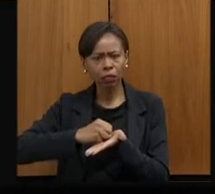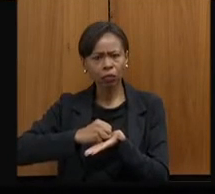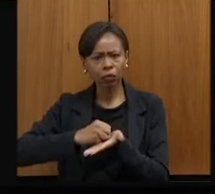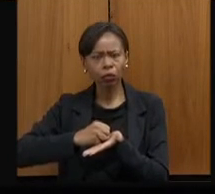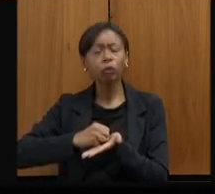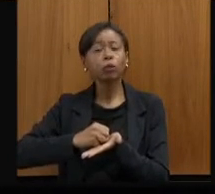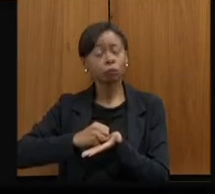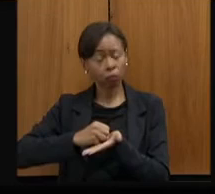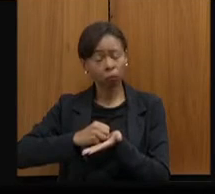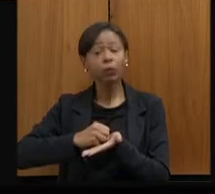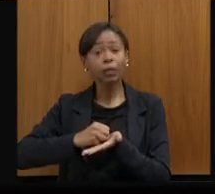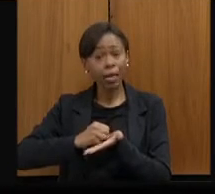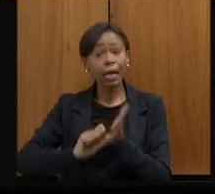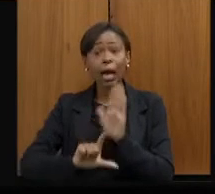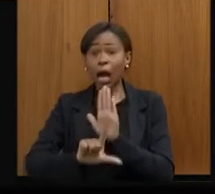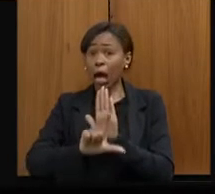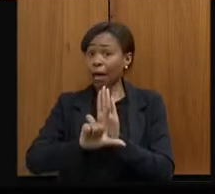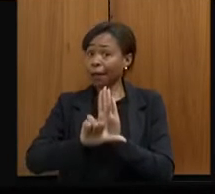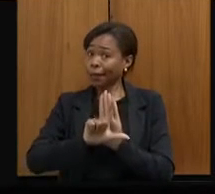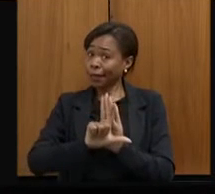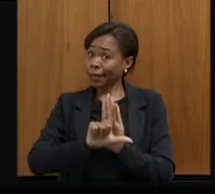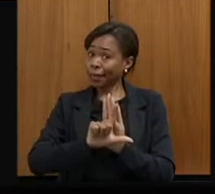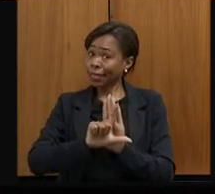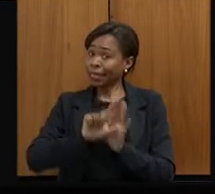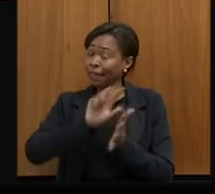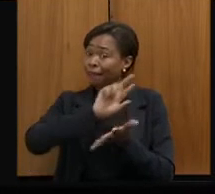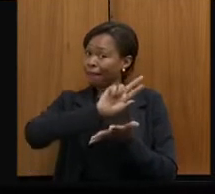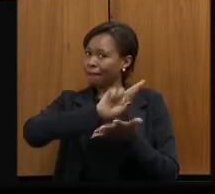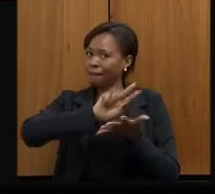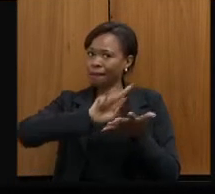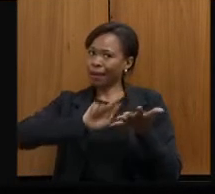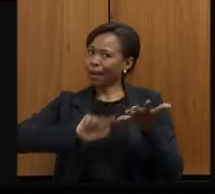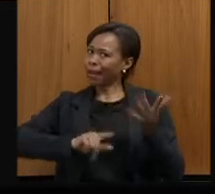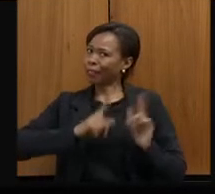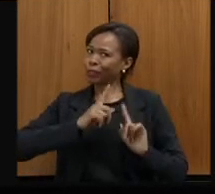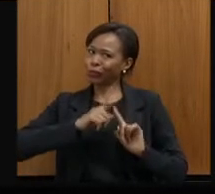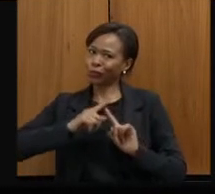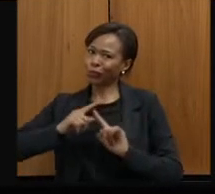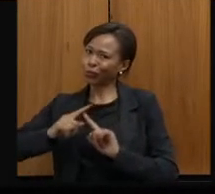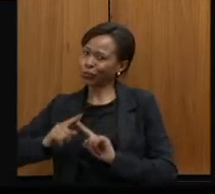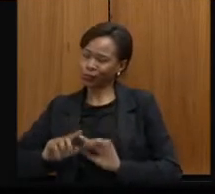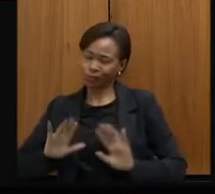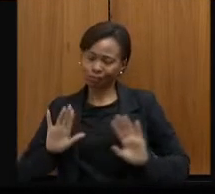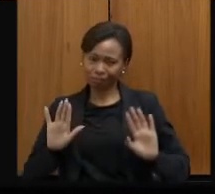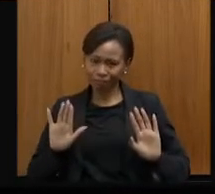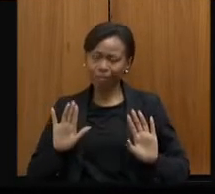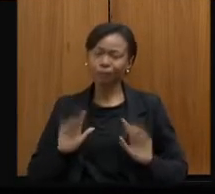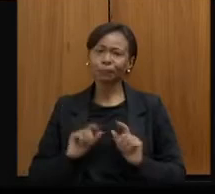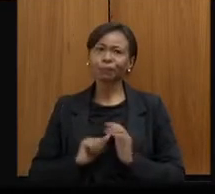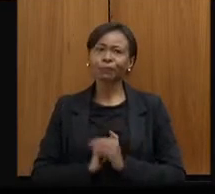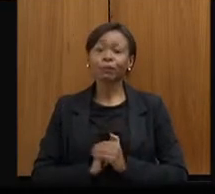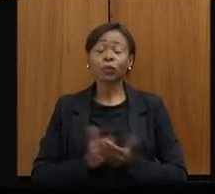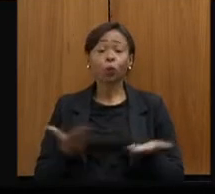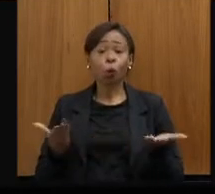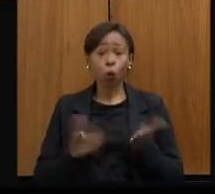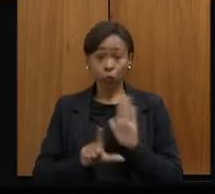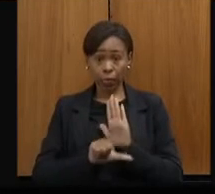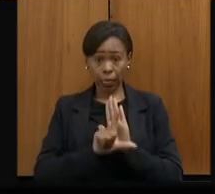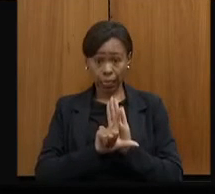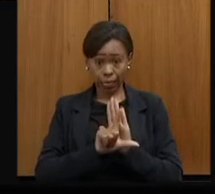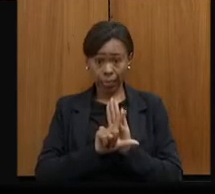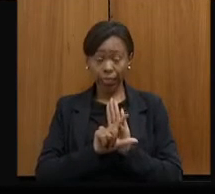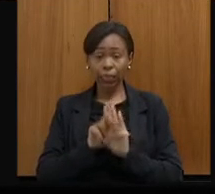A lei, ela é multifacetária, ela é multidisciplinar. Hoje, a lei de reubi é muito